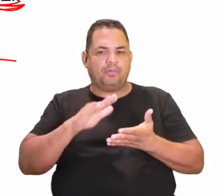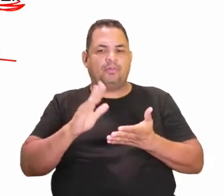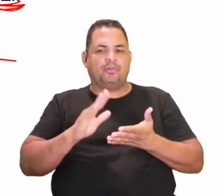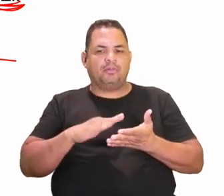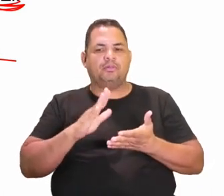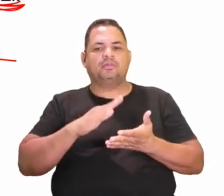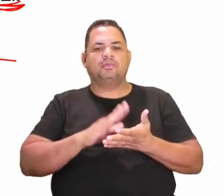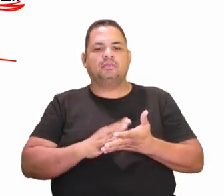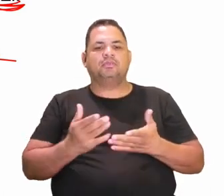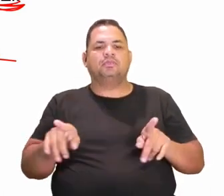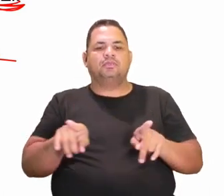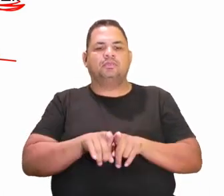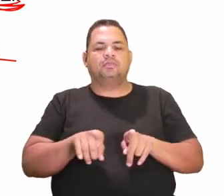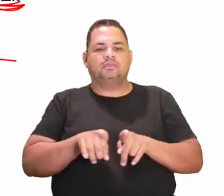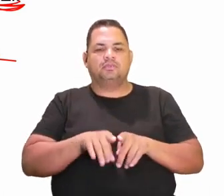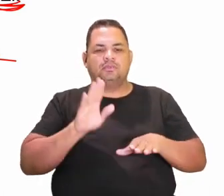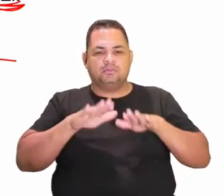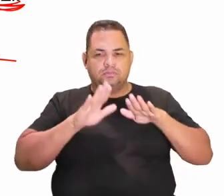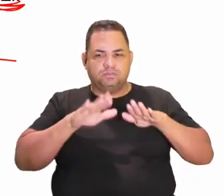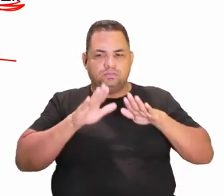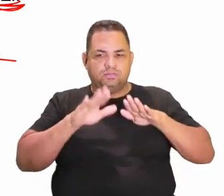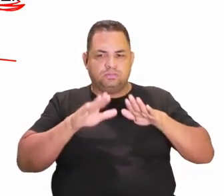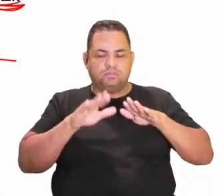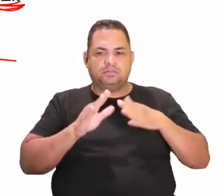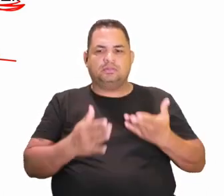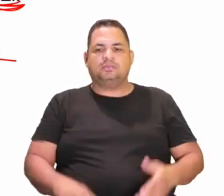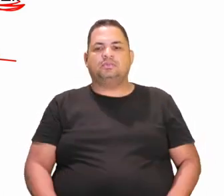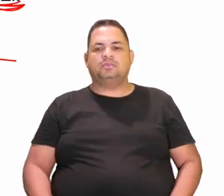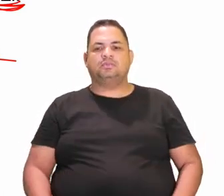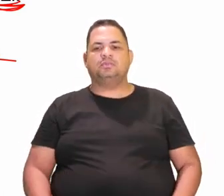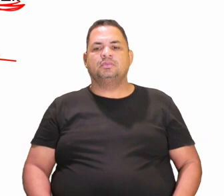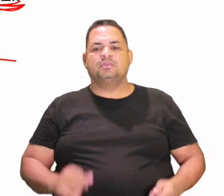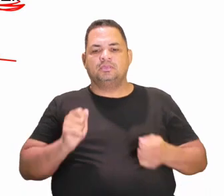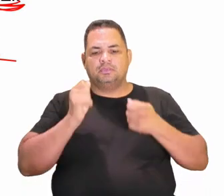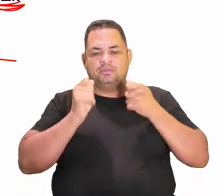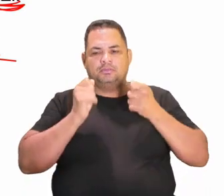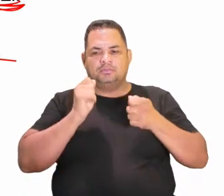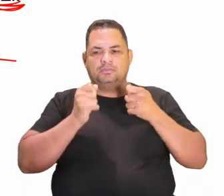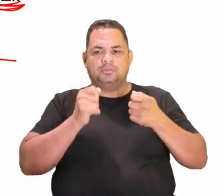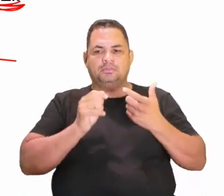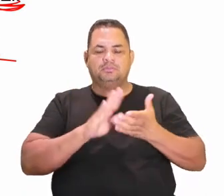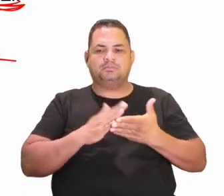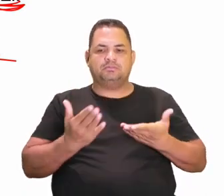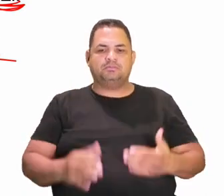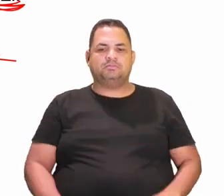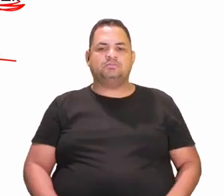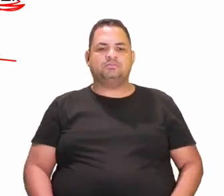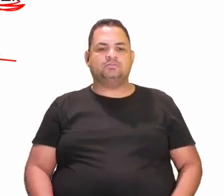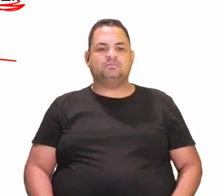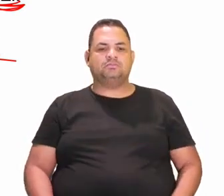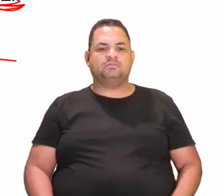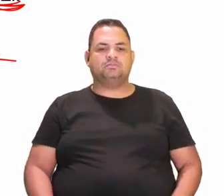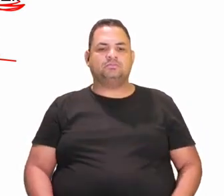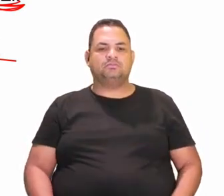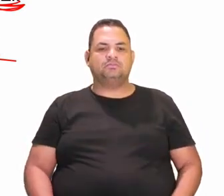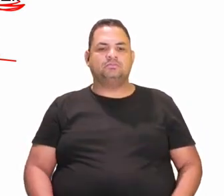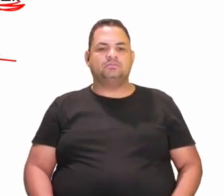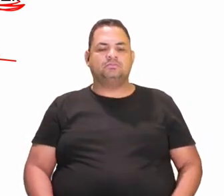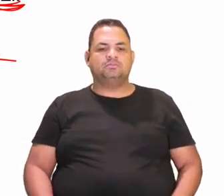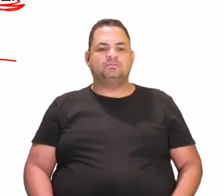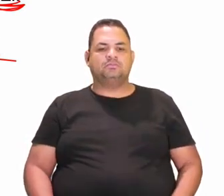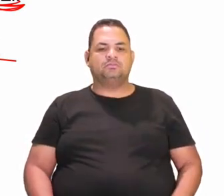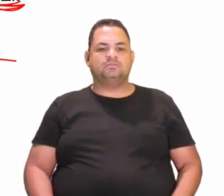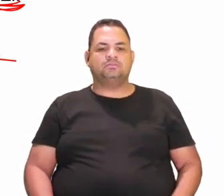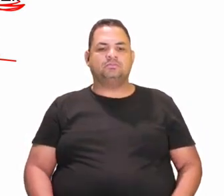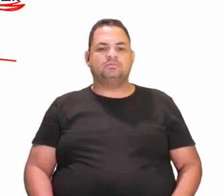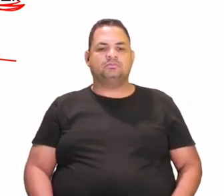lá na nossa alternativa, drums, que é bateria, mas a gente pode falar batucada aqui. storytelling